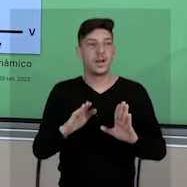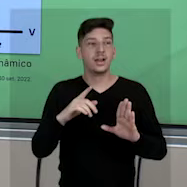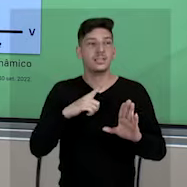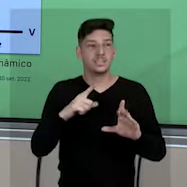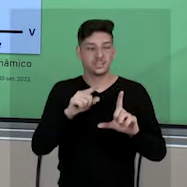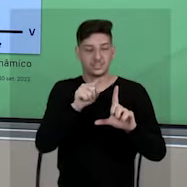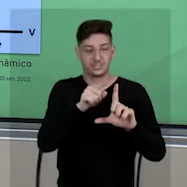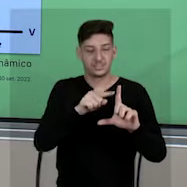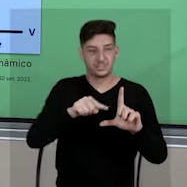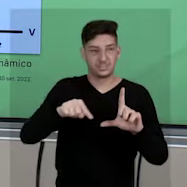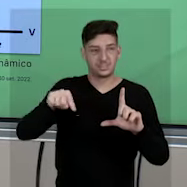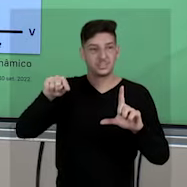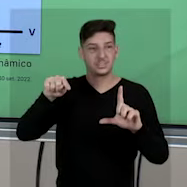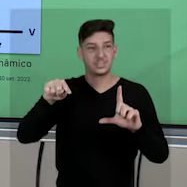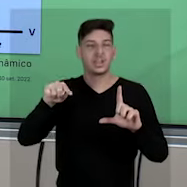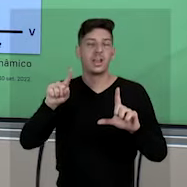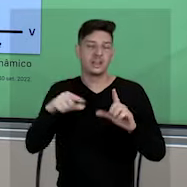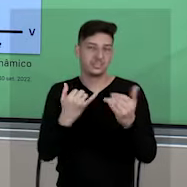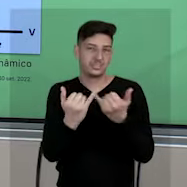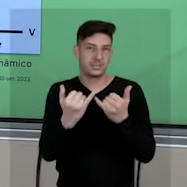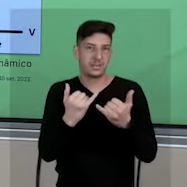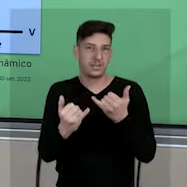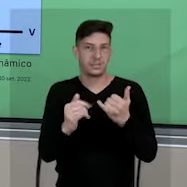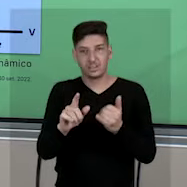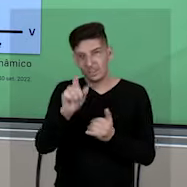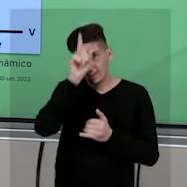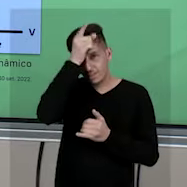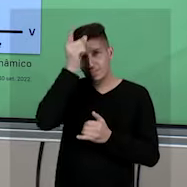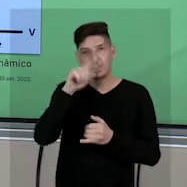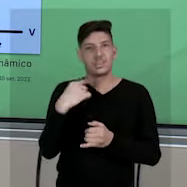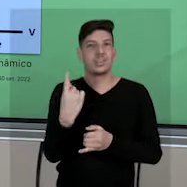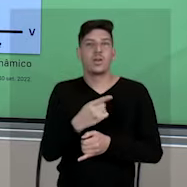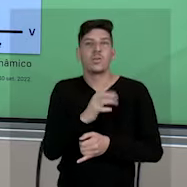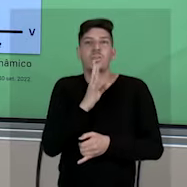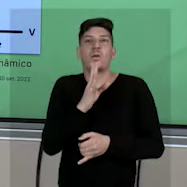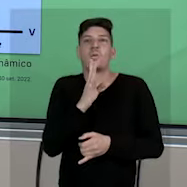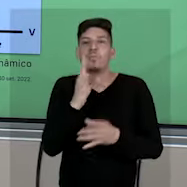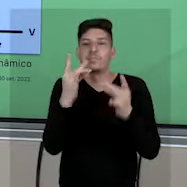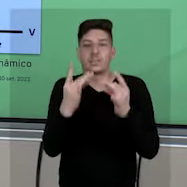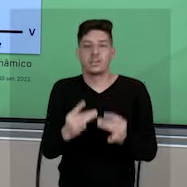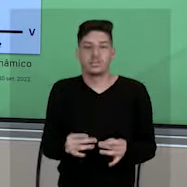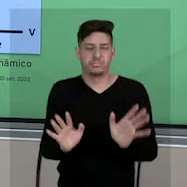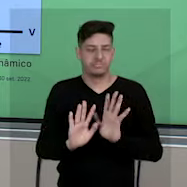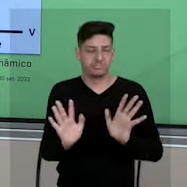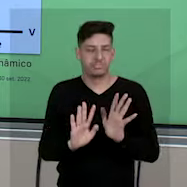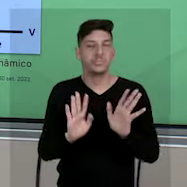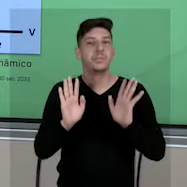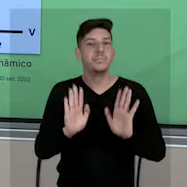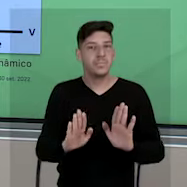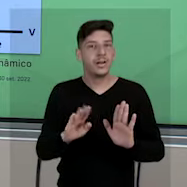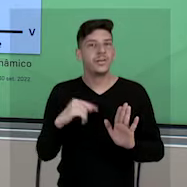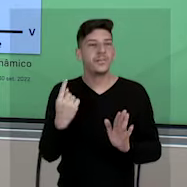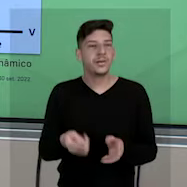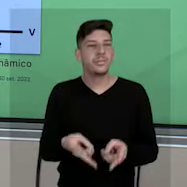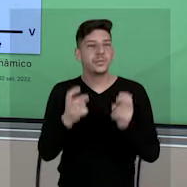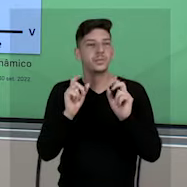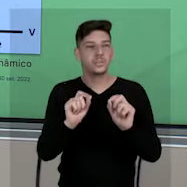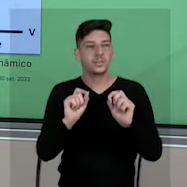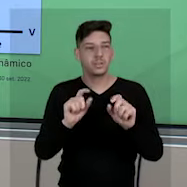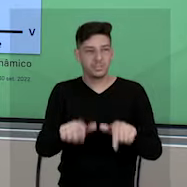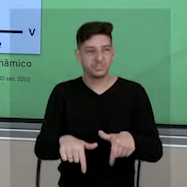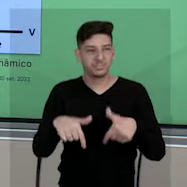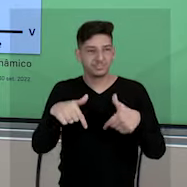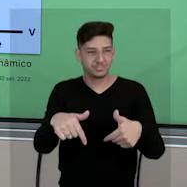está vendo aqui, hipotético, né, não é nada que a gente conheça necessariamente, a gente vai ver que o